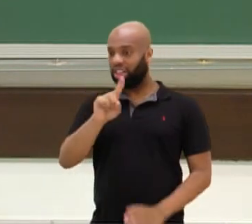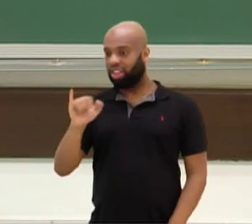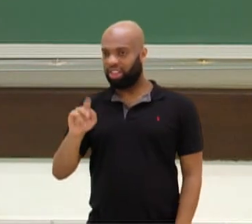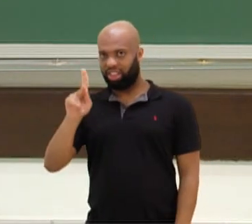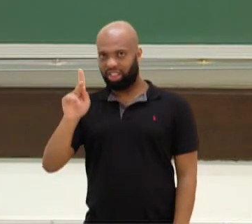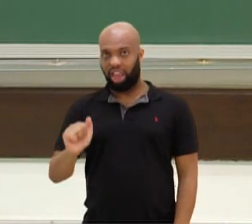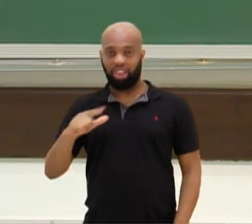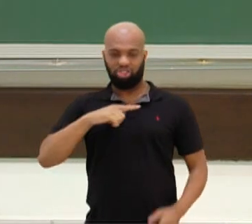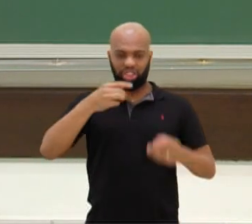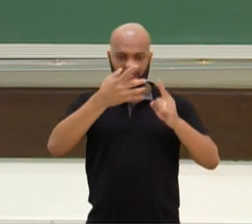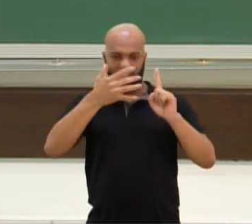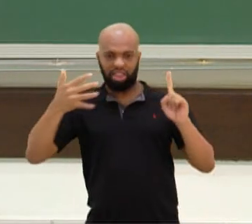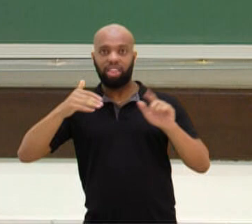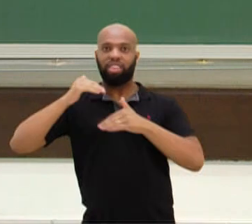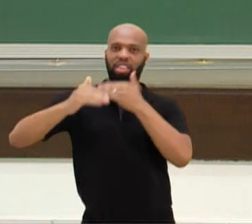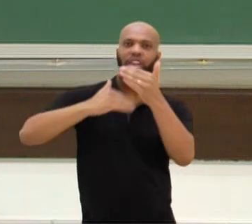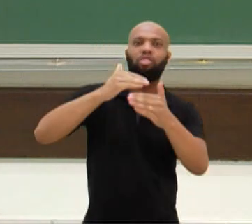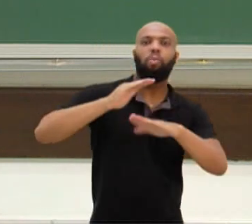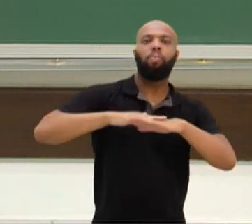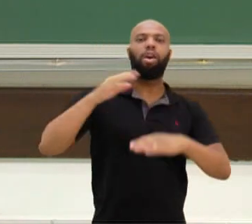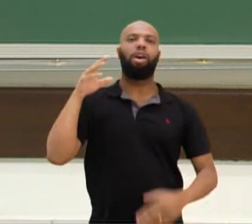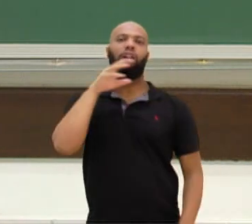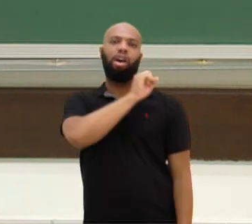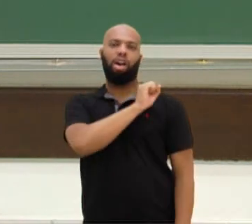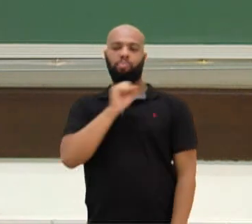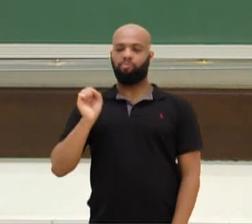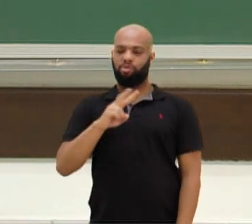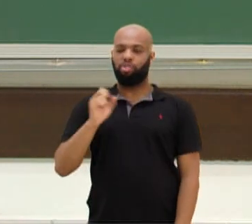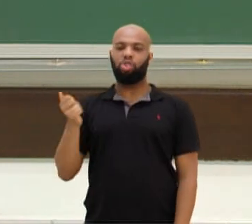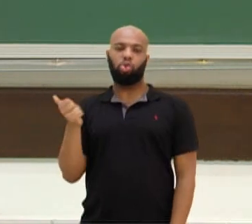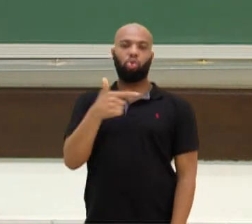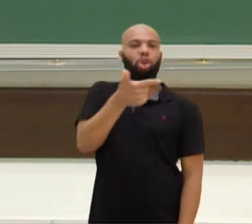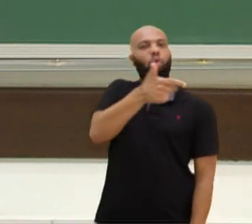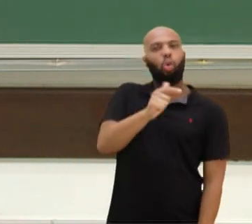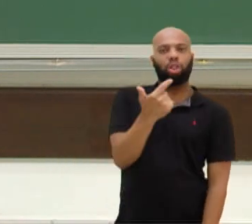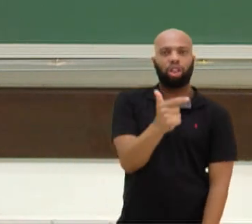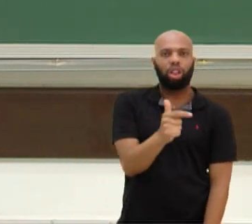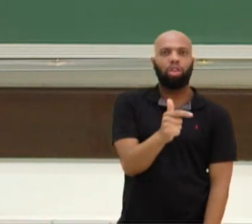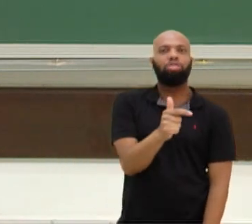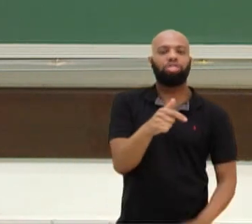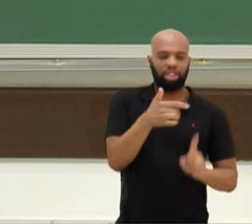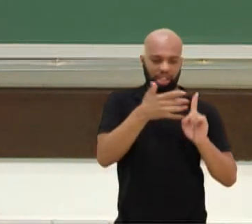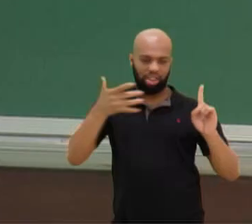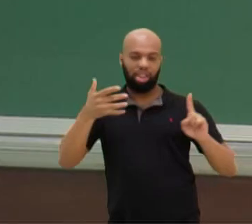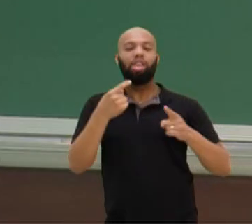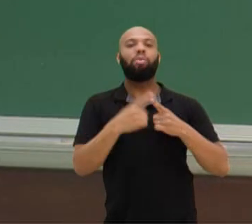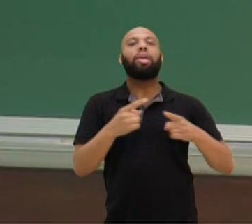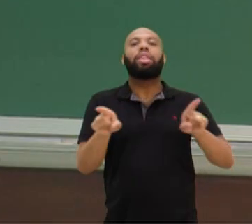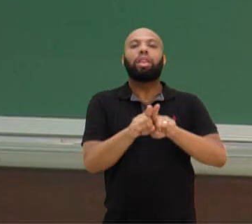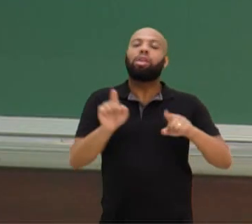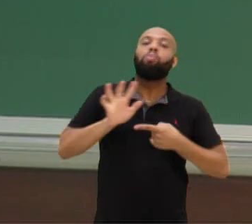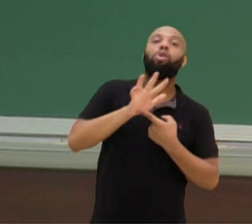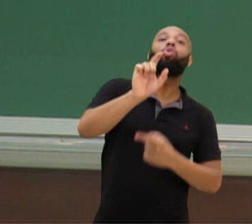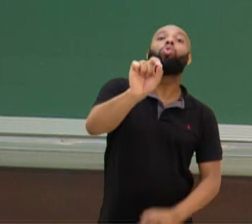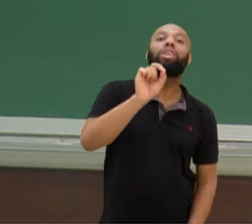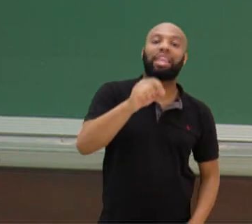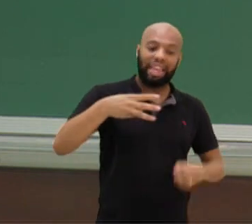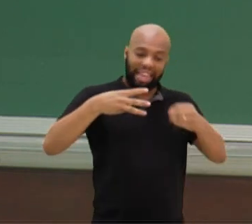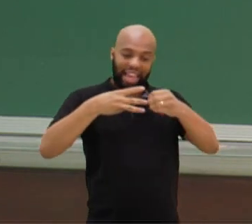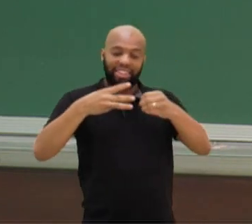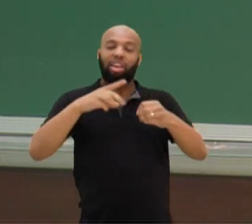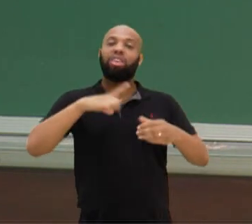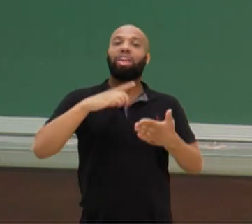né? Ele acabou desenvolvendo mais rápido o vírus do que aquele que não tinha síndrome. Né? Que também já é um indício que as células têm